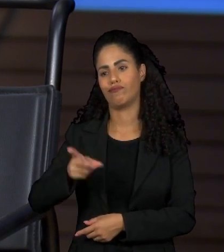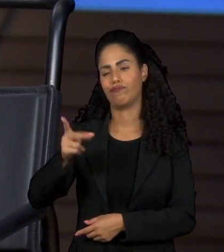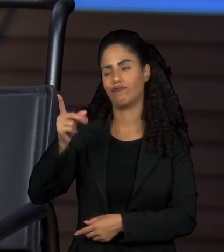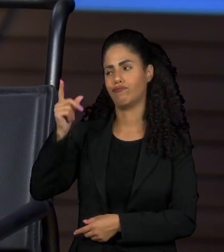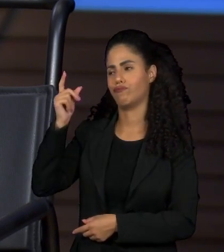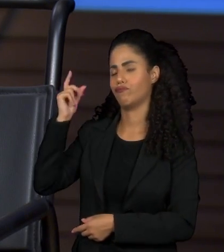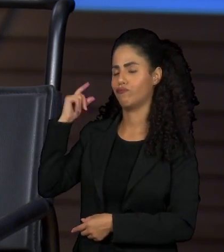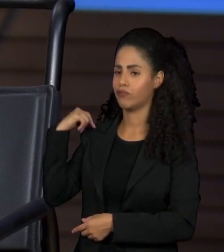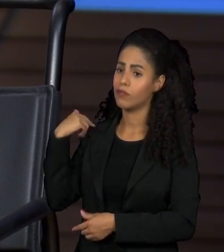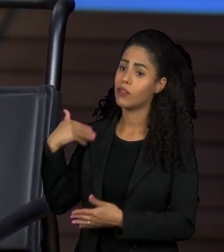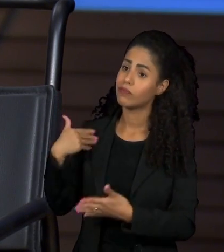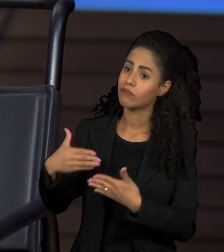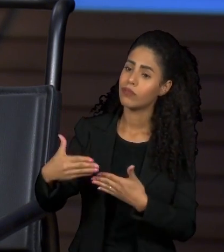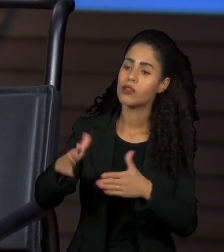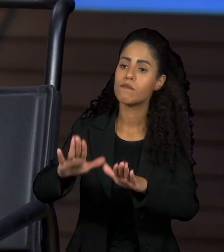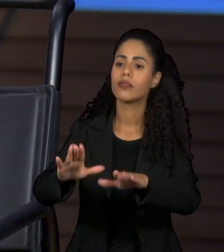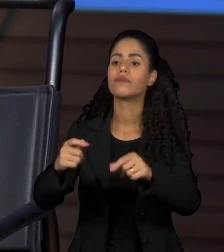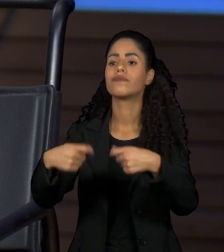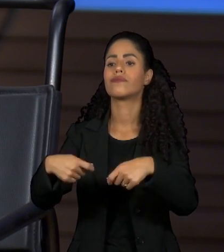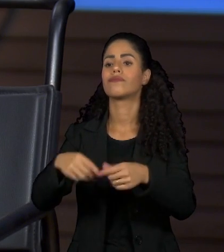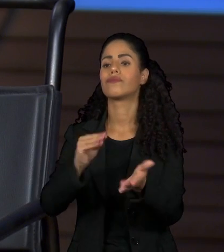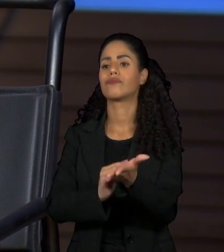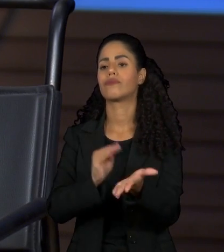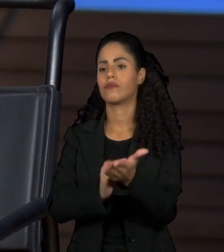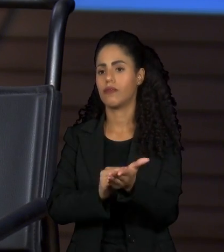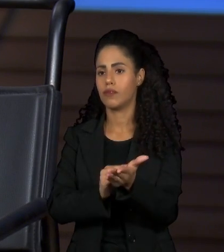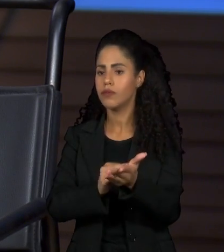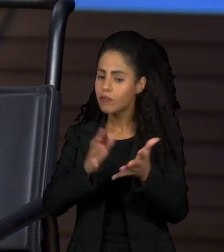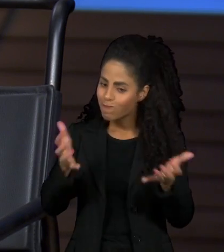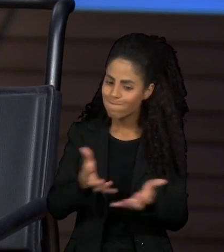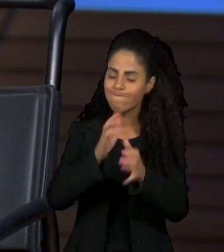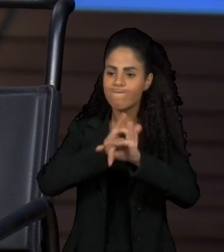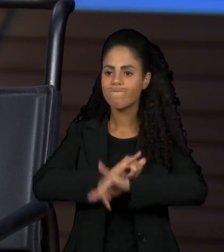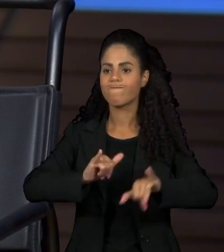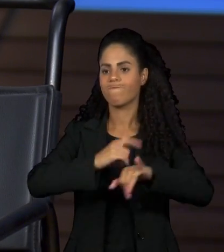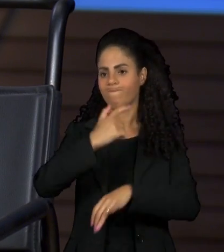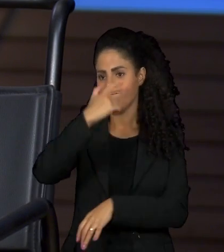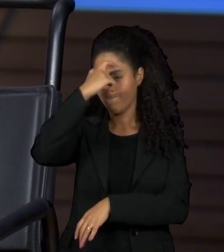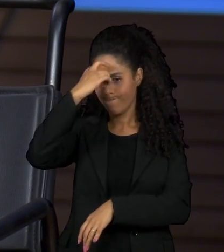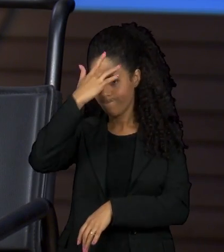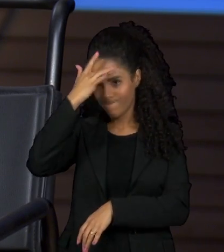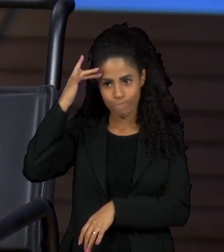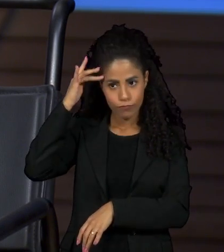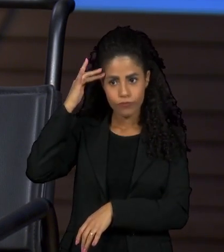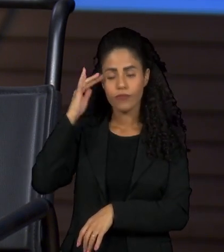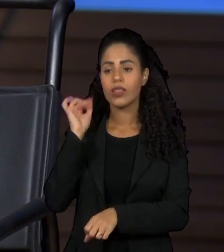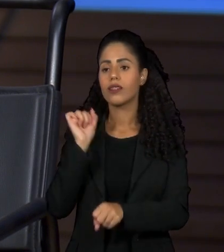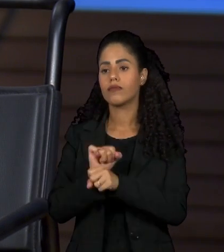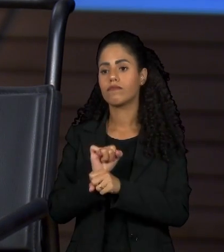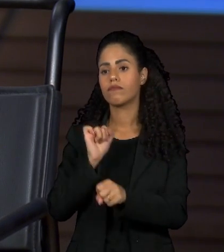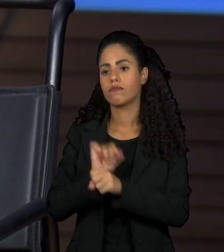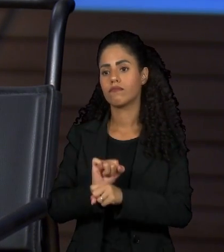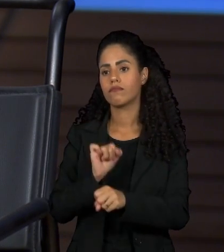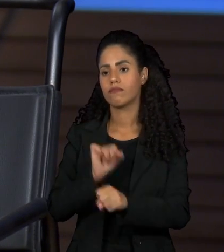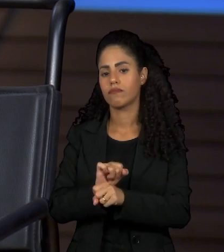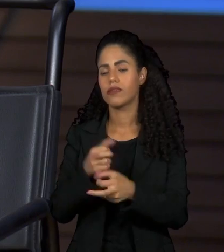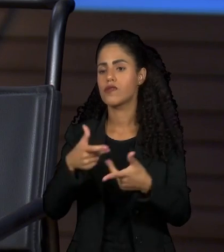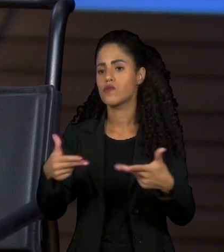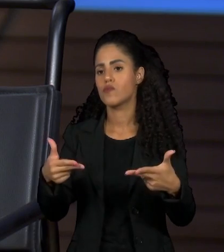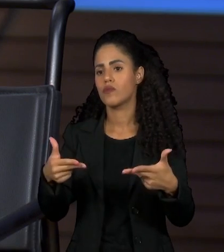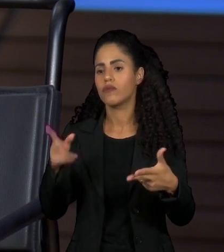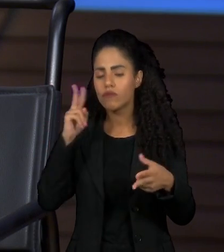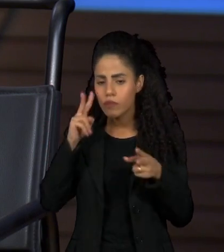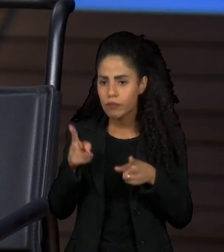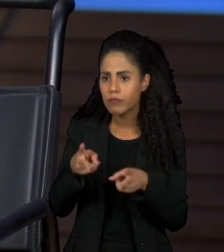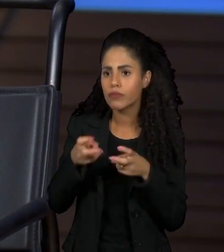recicla muito pouco, ainda precisa ter uma infraestrutura muito maior, a gente está muito aquém, né, do cenário que a gente